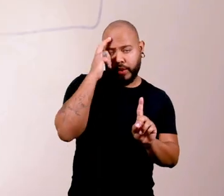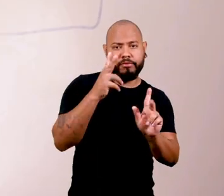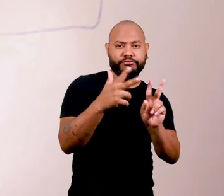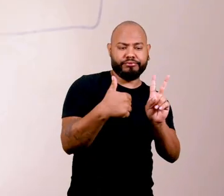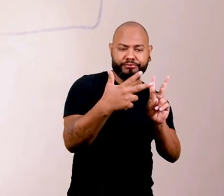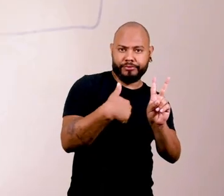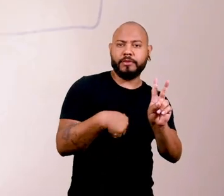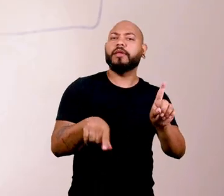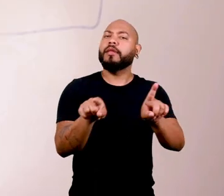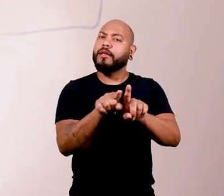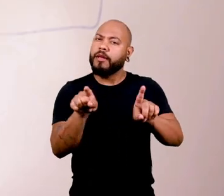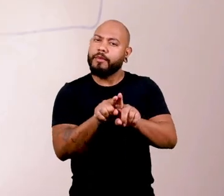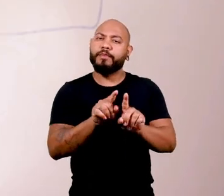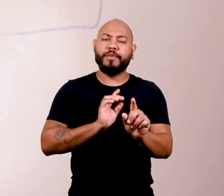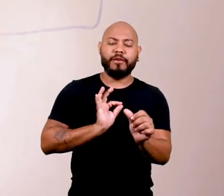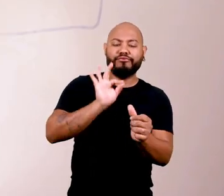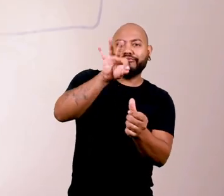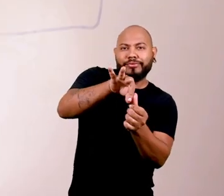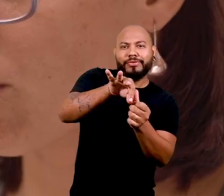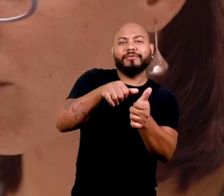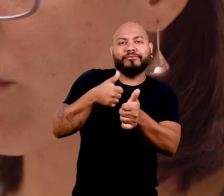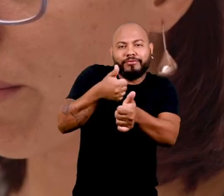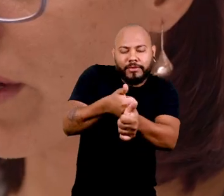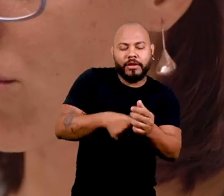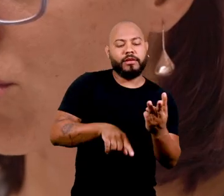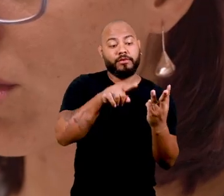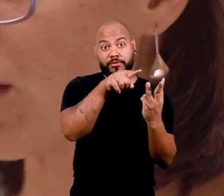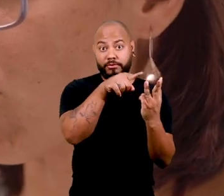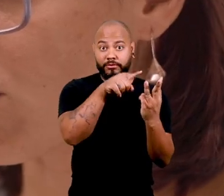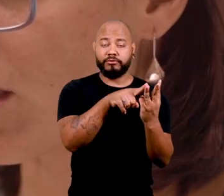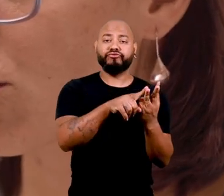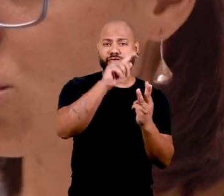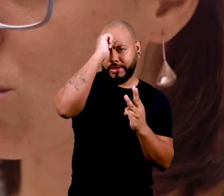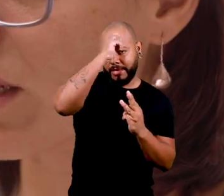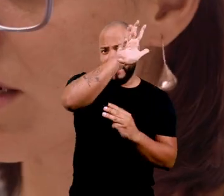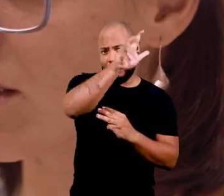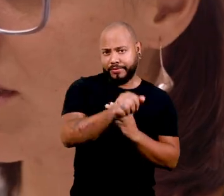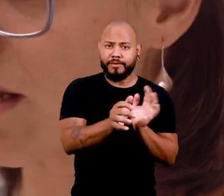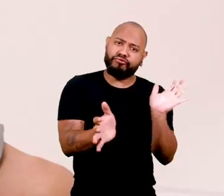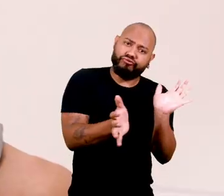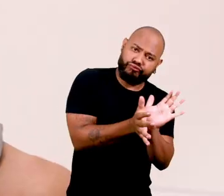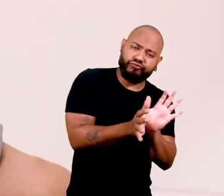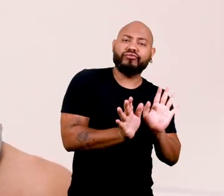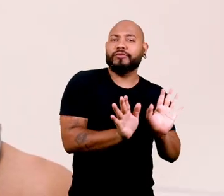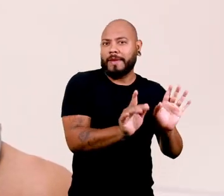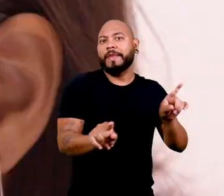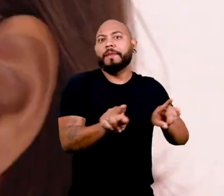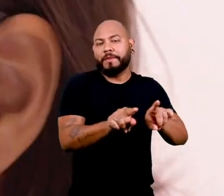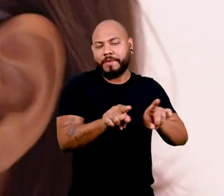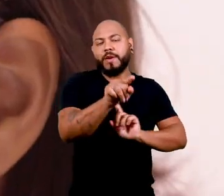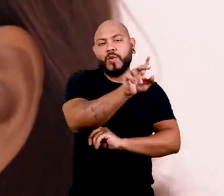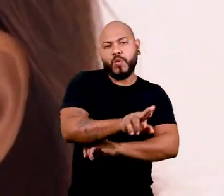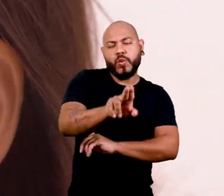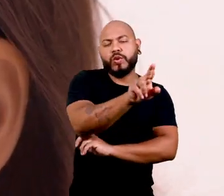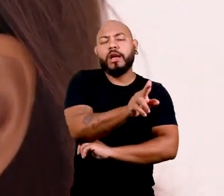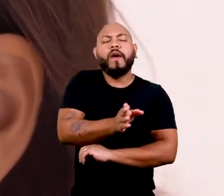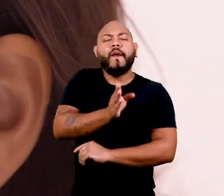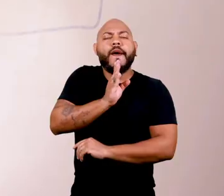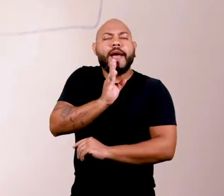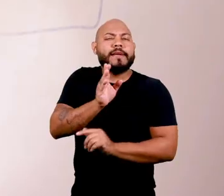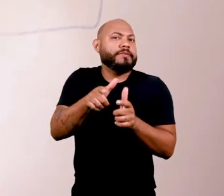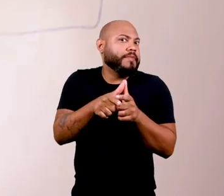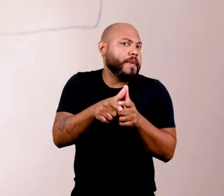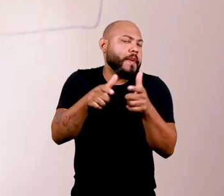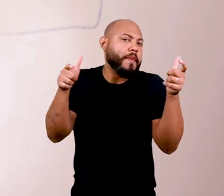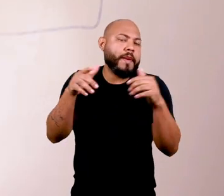indígena com elementos do cristianismo e com elementos de algumas religiões de matrizes africanas também. A maneira mais conhecida